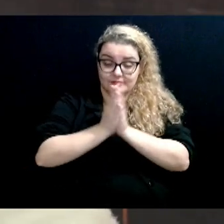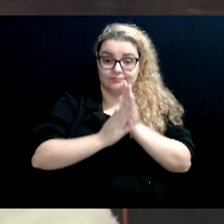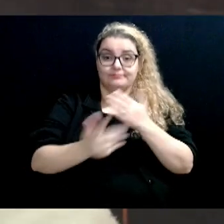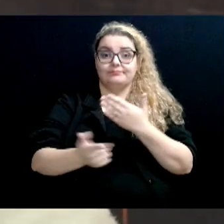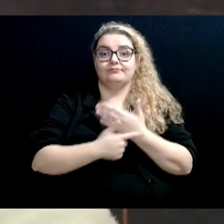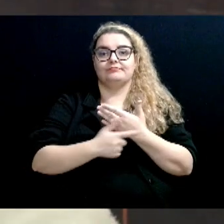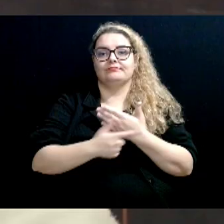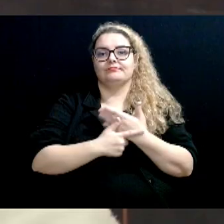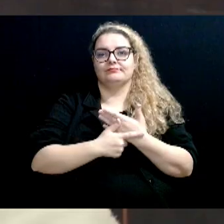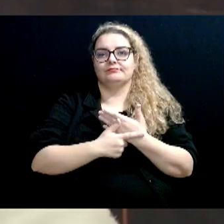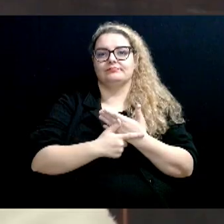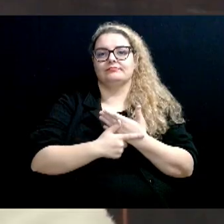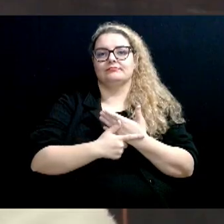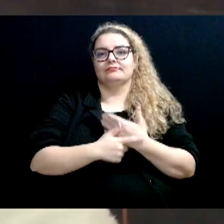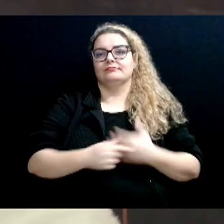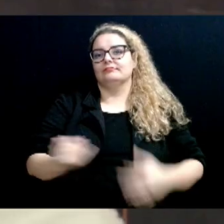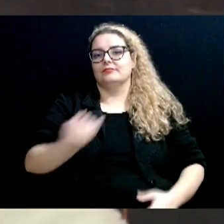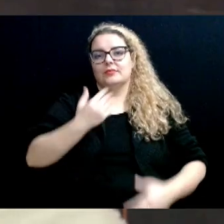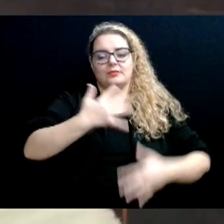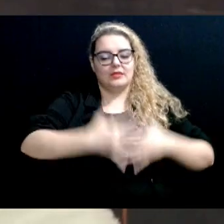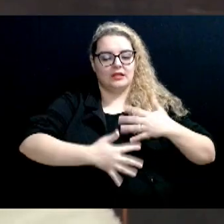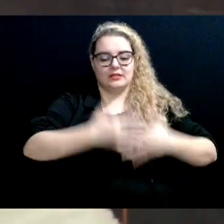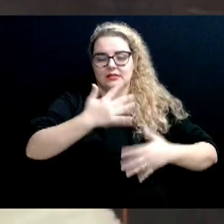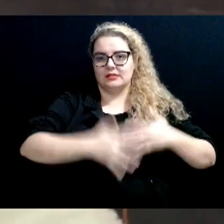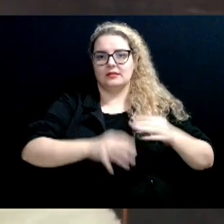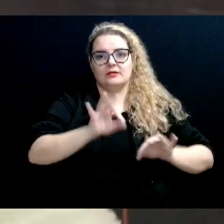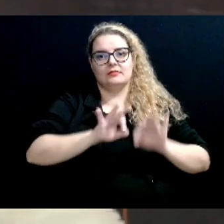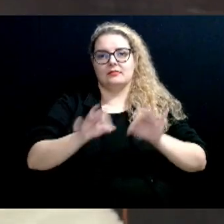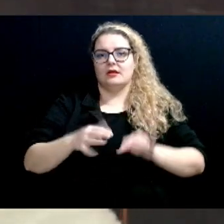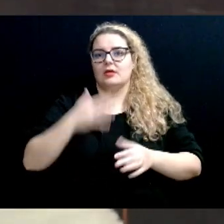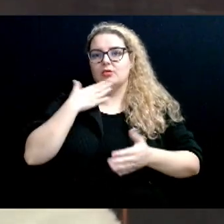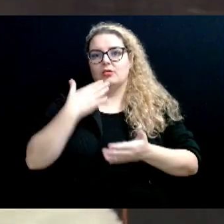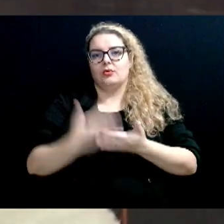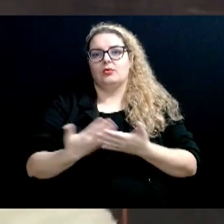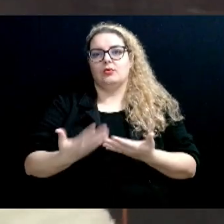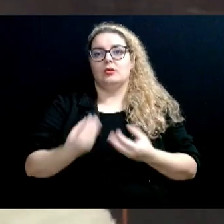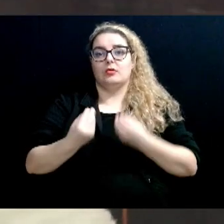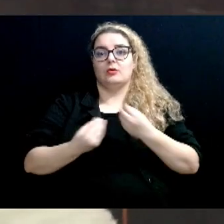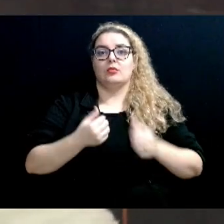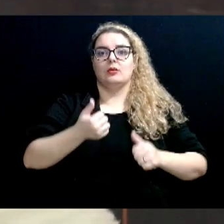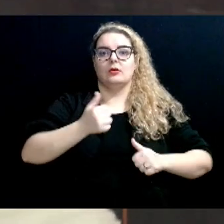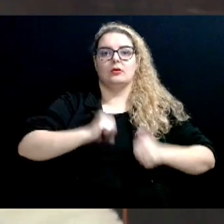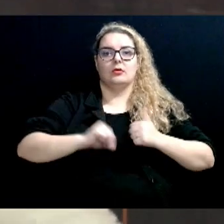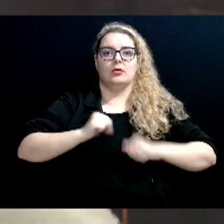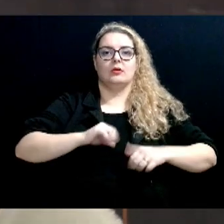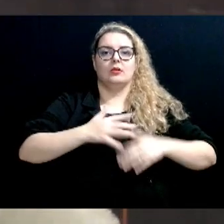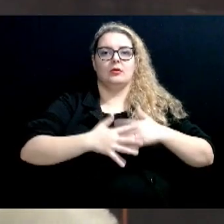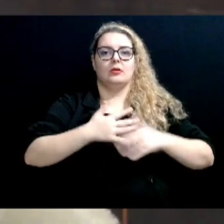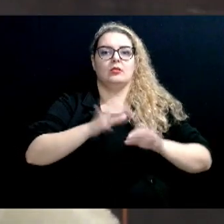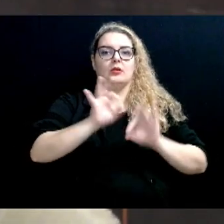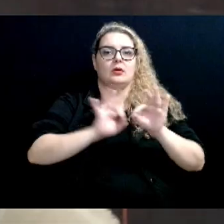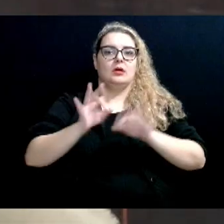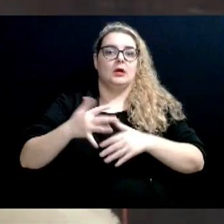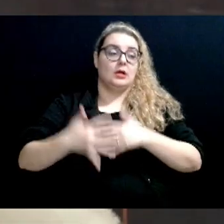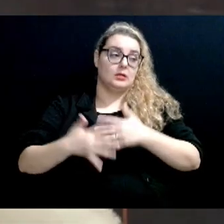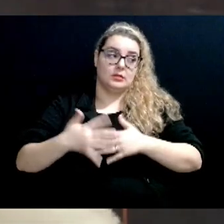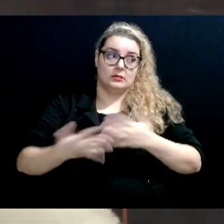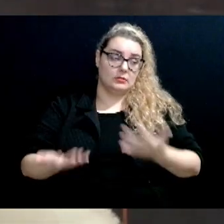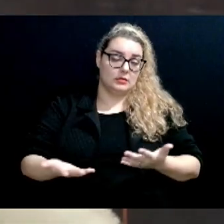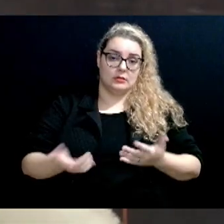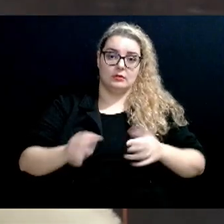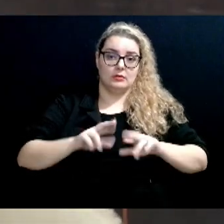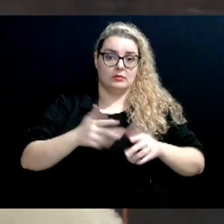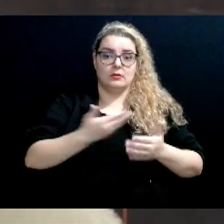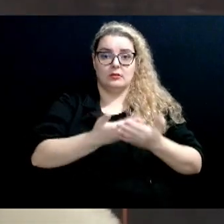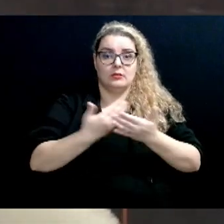planejamento. Olha isso. É impressionante como a ansiedade, ela atrapalha o planejamento. Tem vários estudos falando sobre